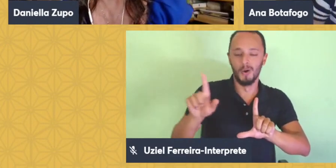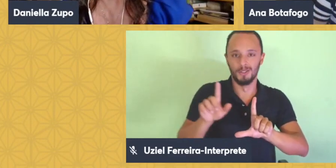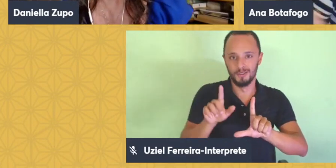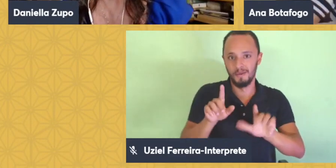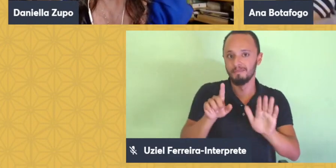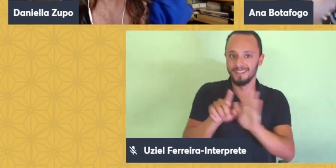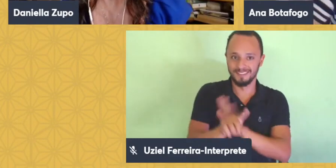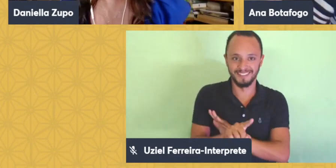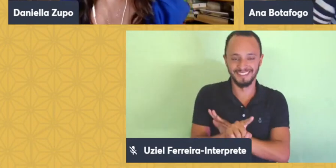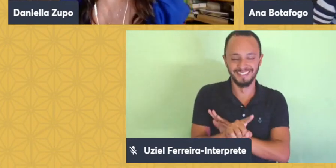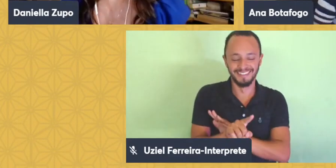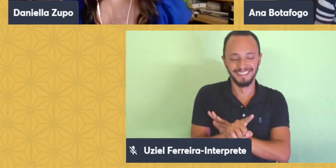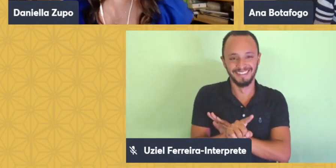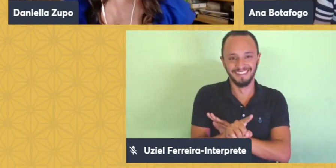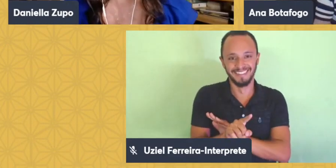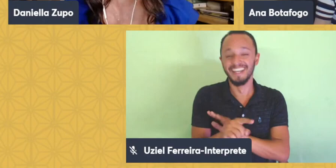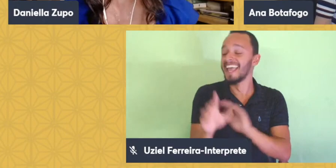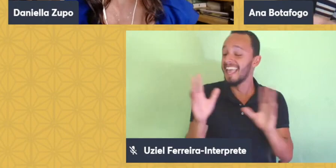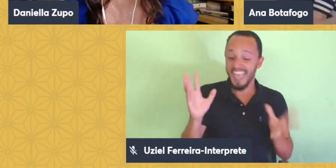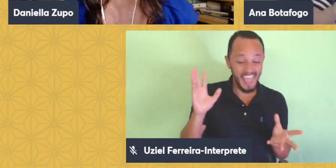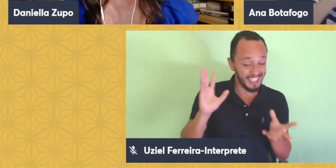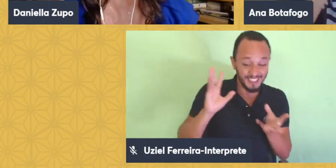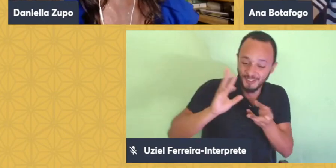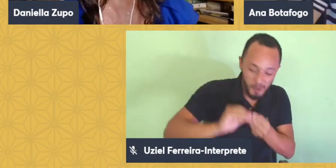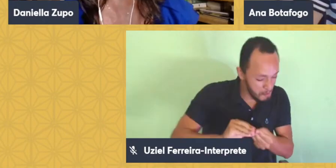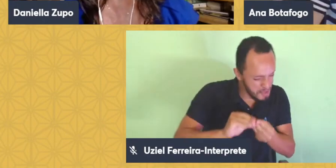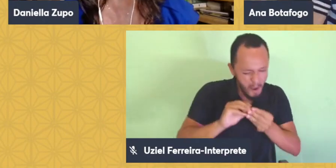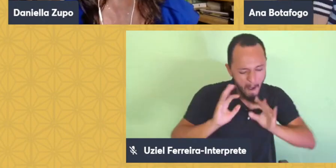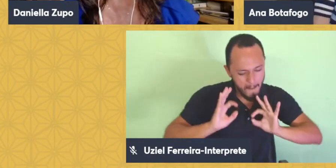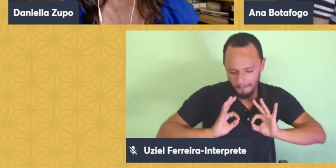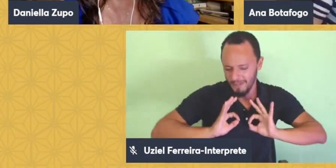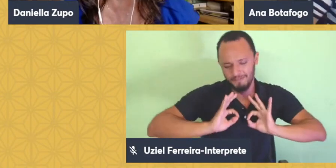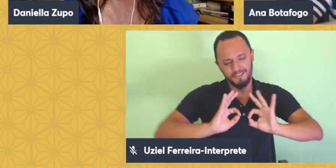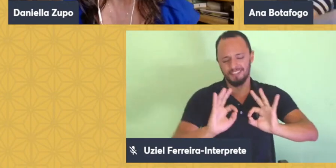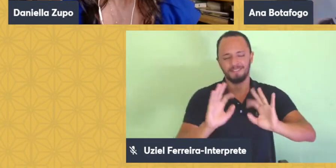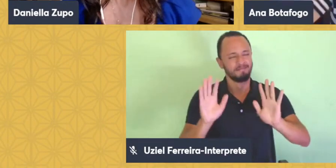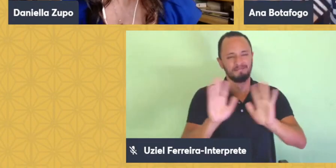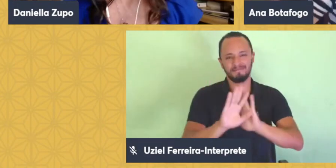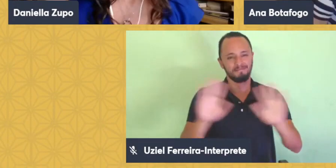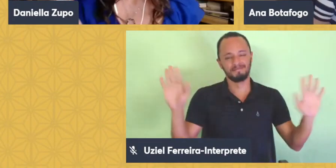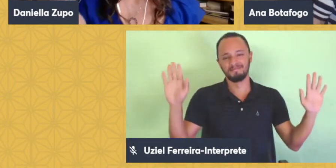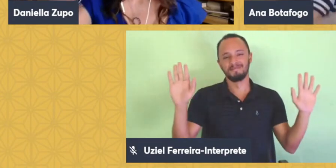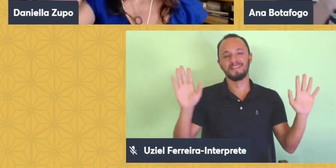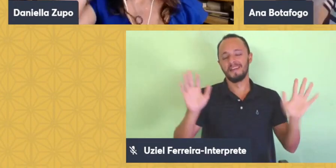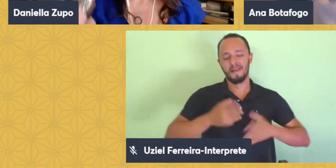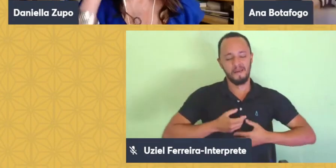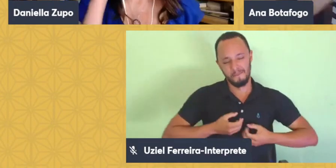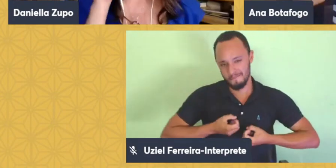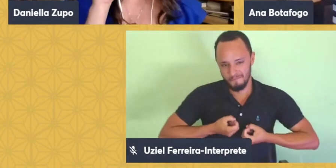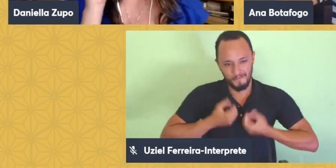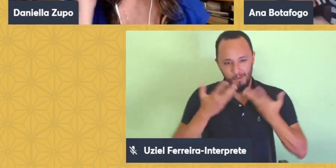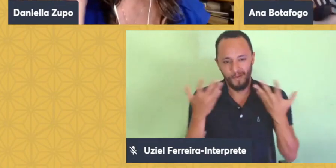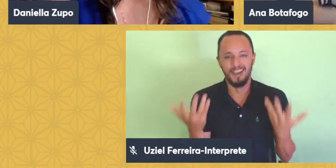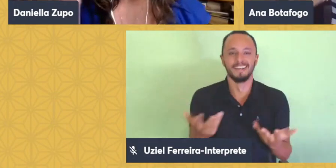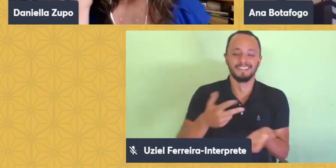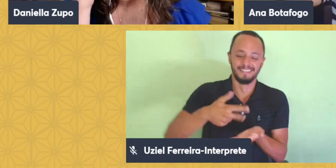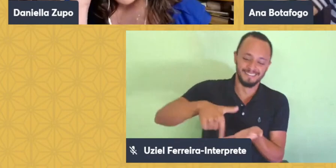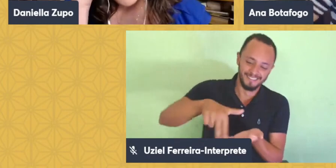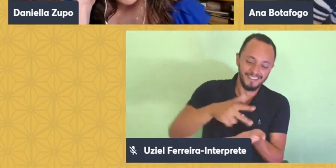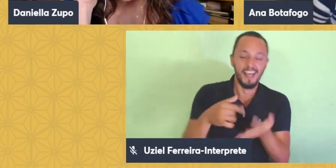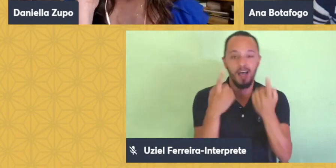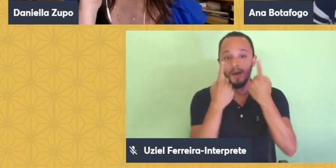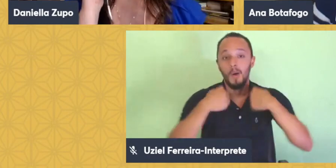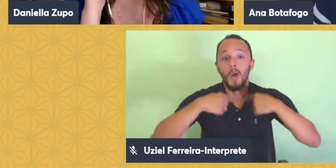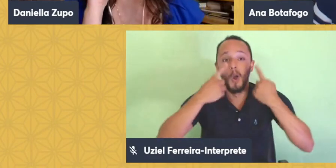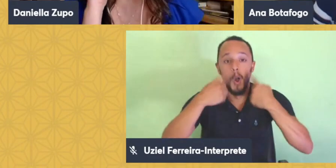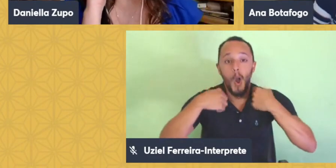ela já resumiu é aquele se ele é maravilhosa é uma poeta da dança do corpo